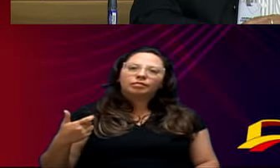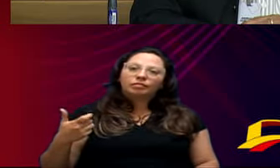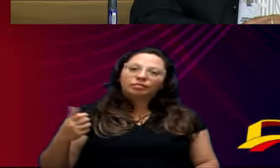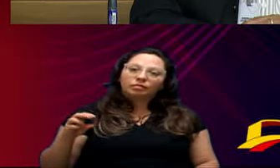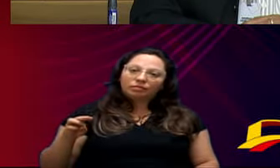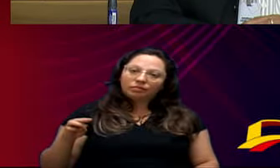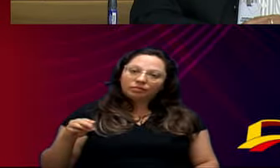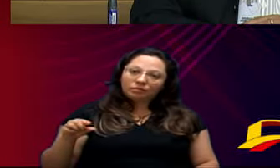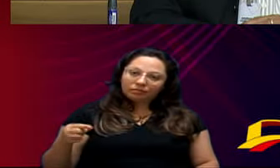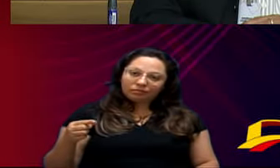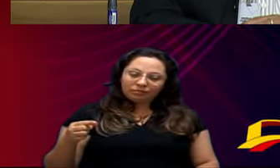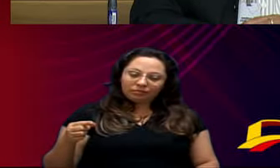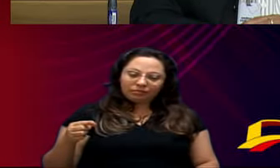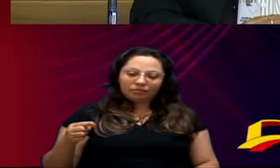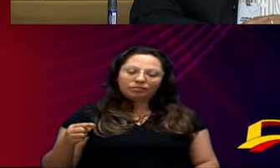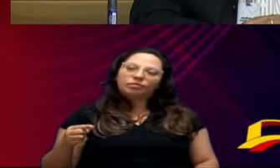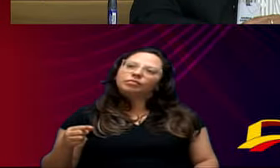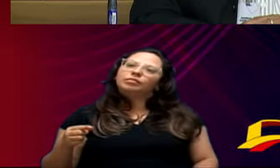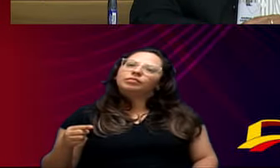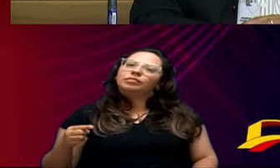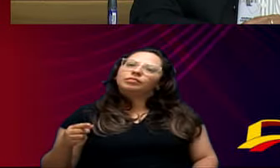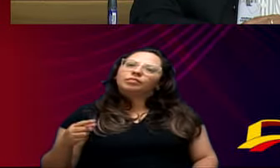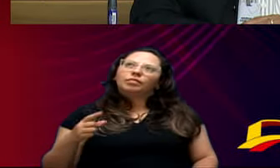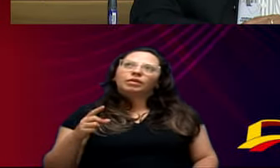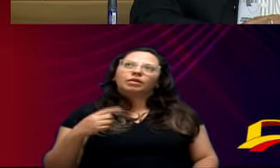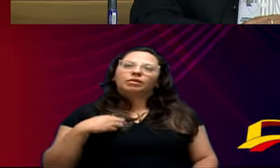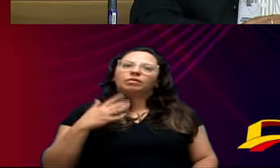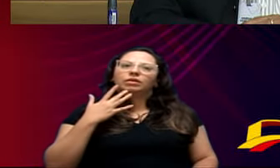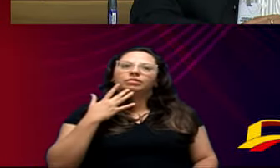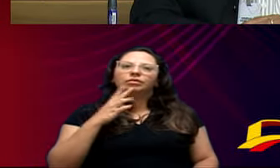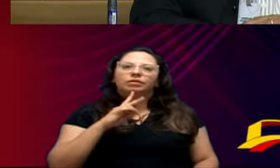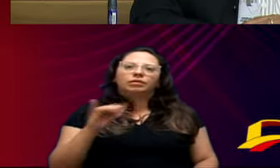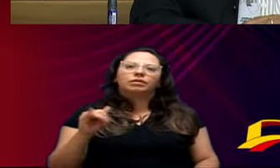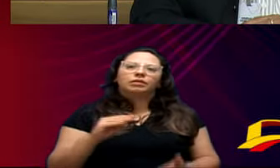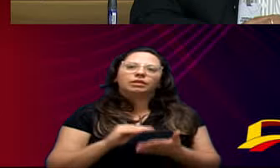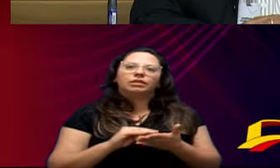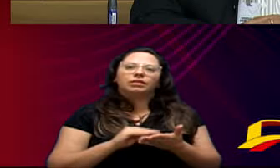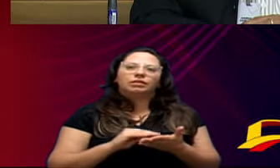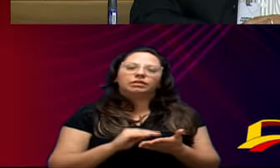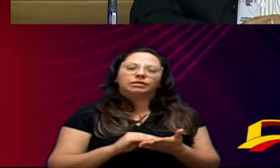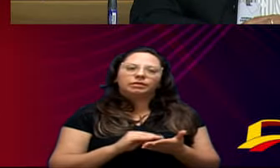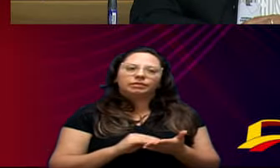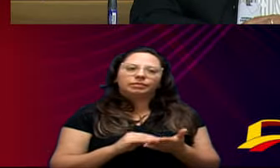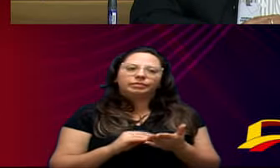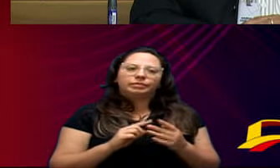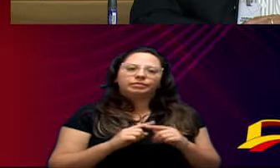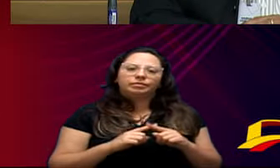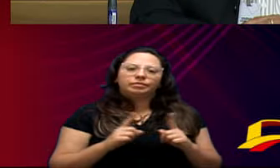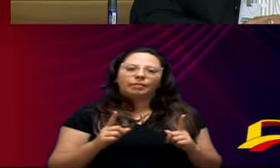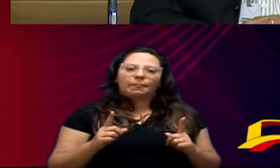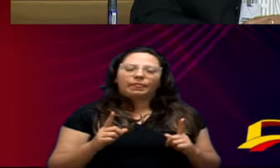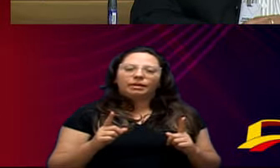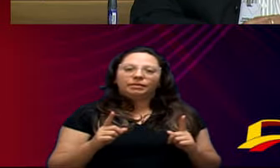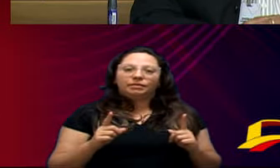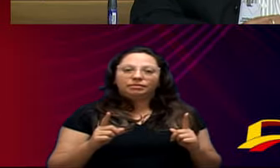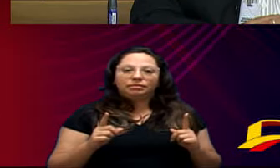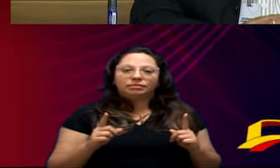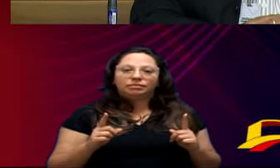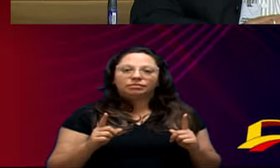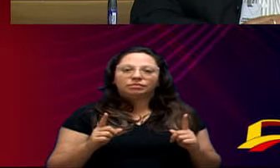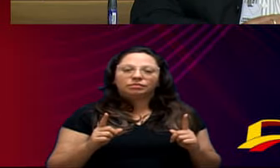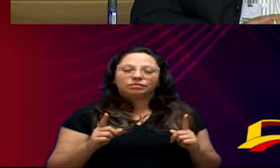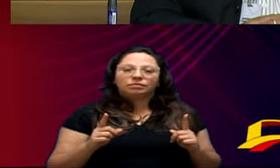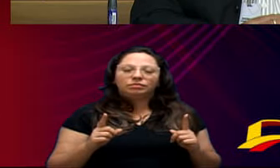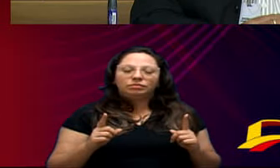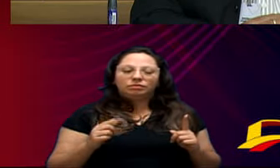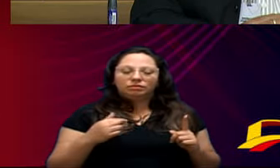eles assim não vai né Acho que vai faltar em muito mas a minha a minha